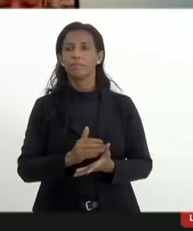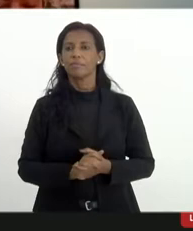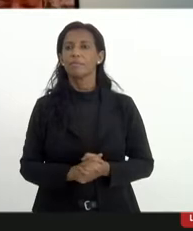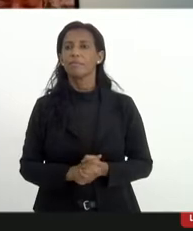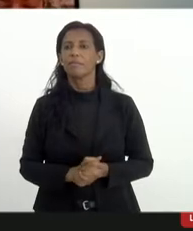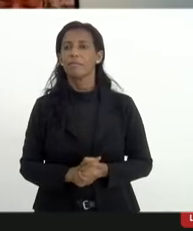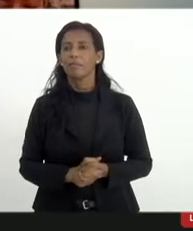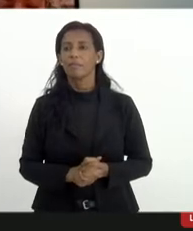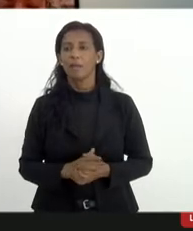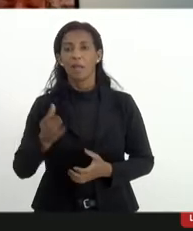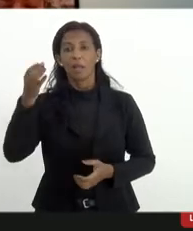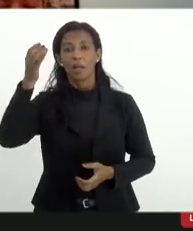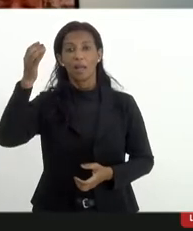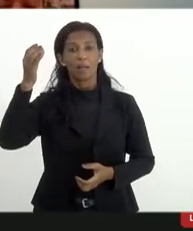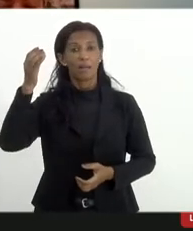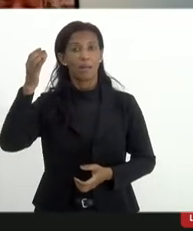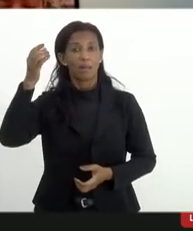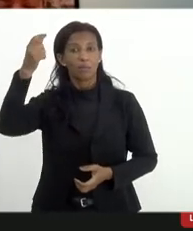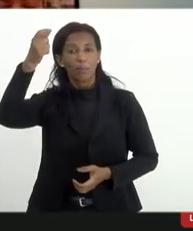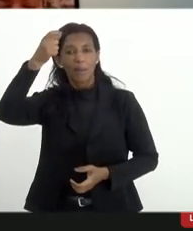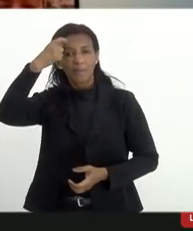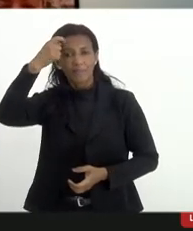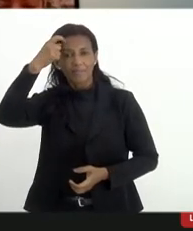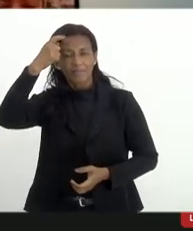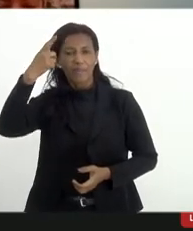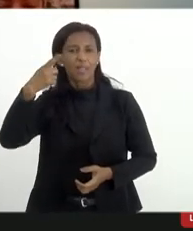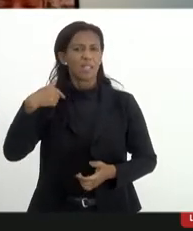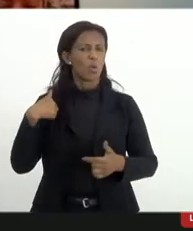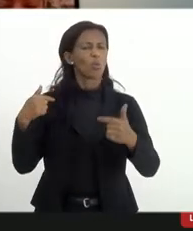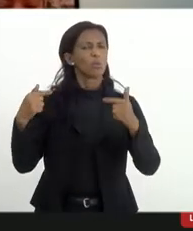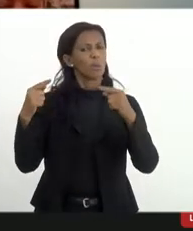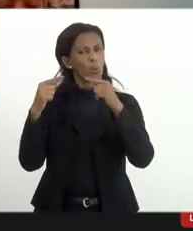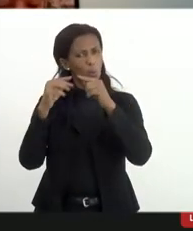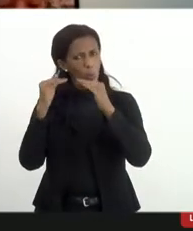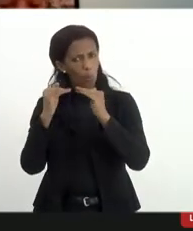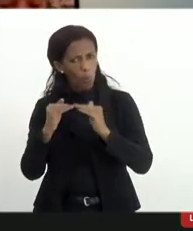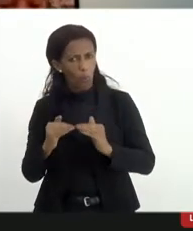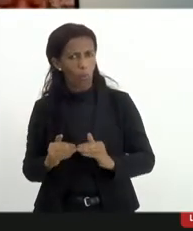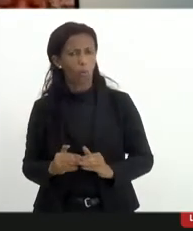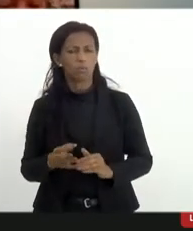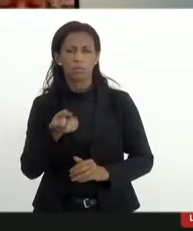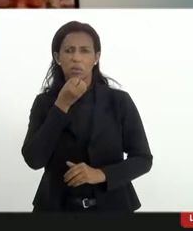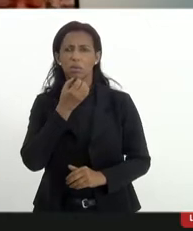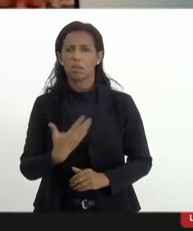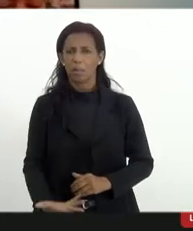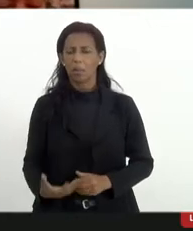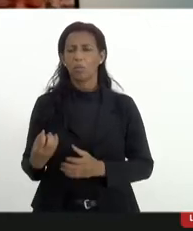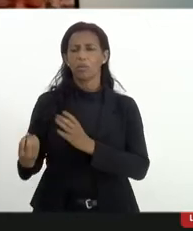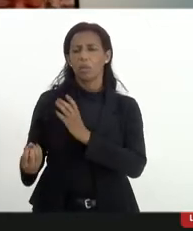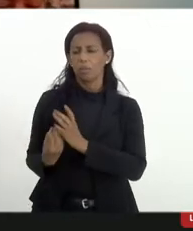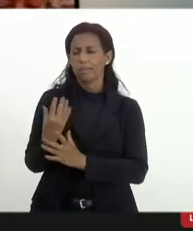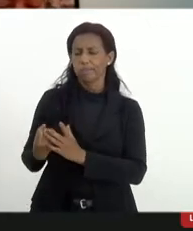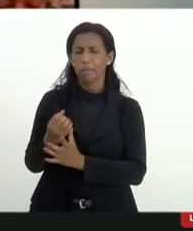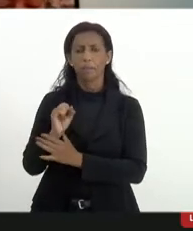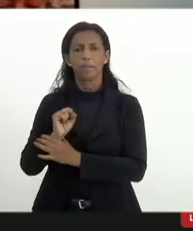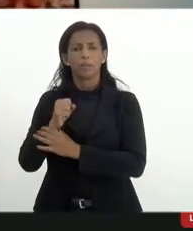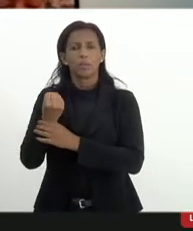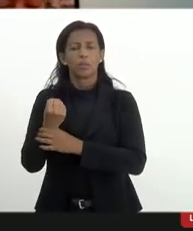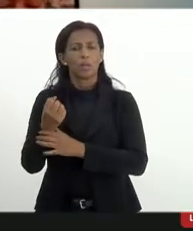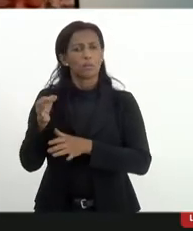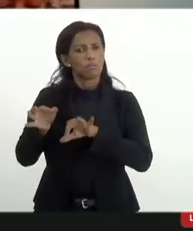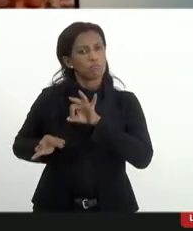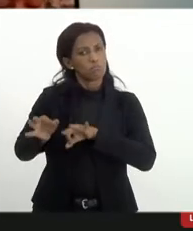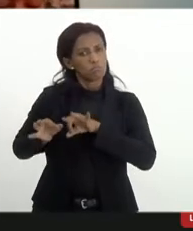a tomada de ciência. E concordo que seria bom, seria algo muito produtivo para fins de segurança